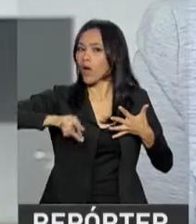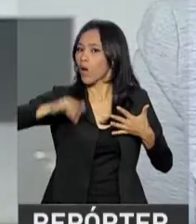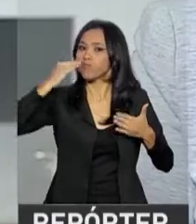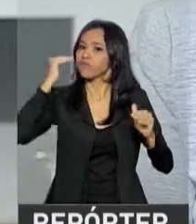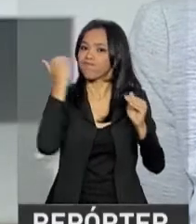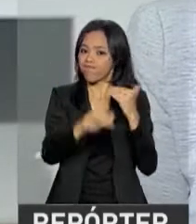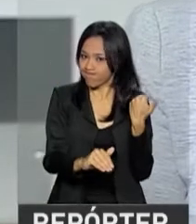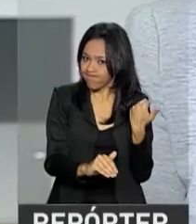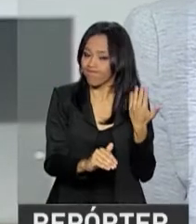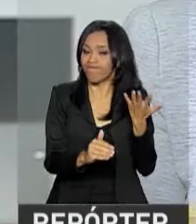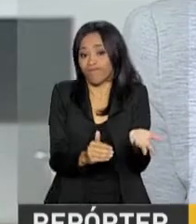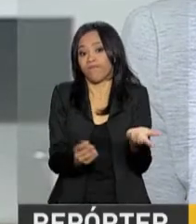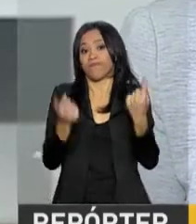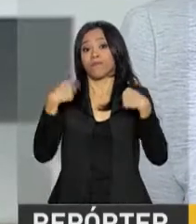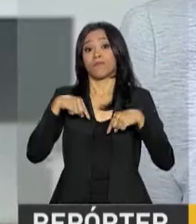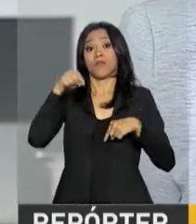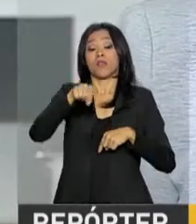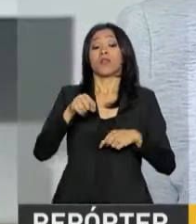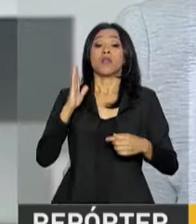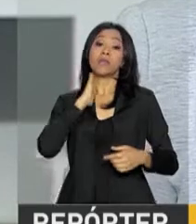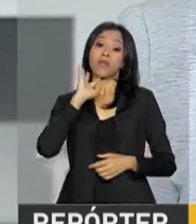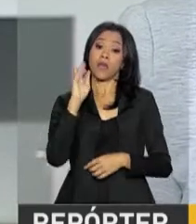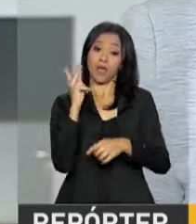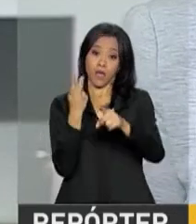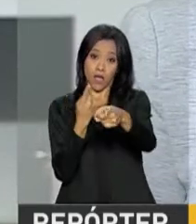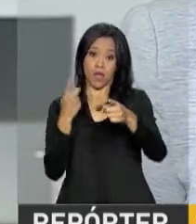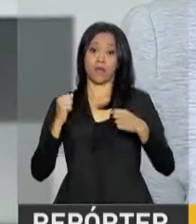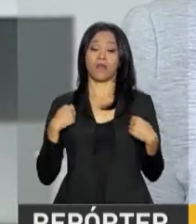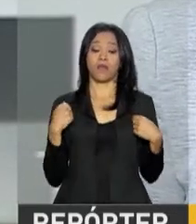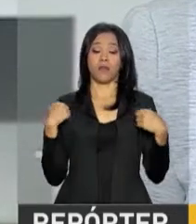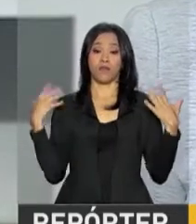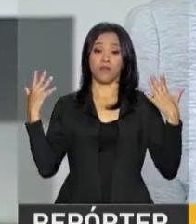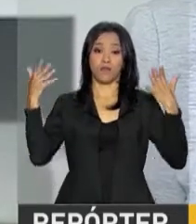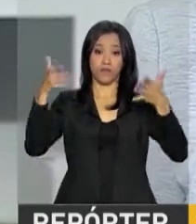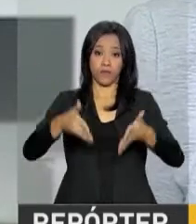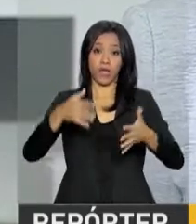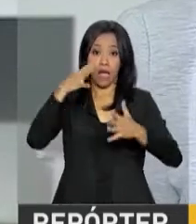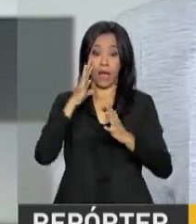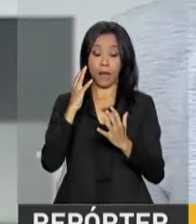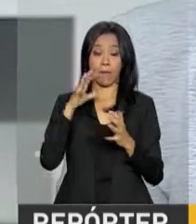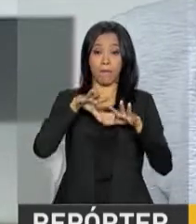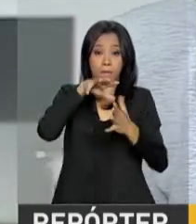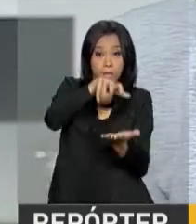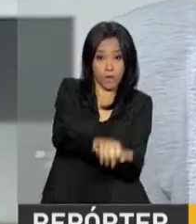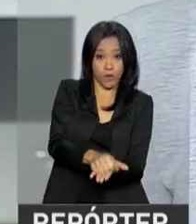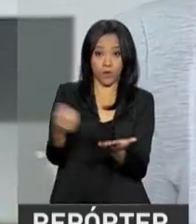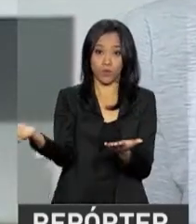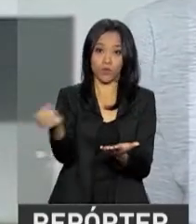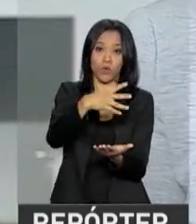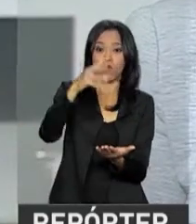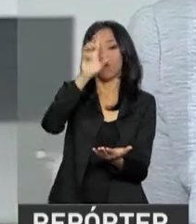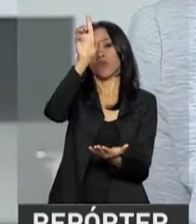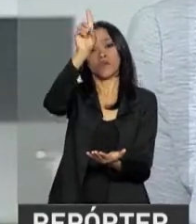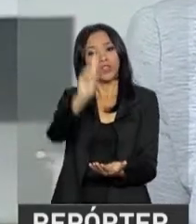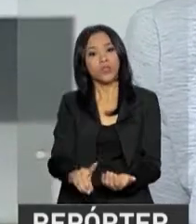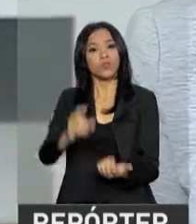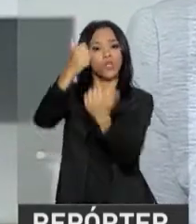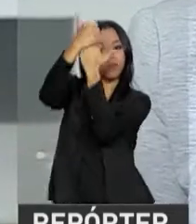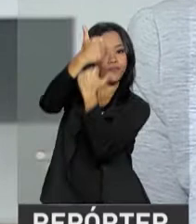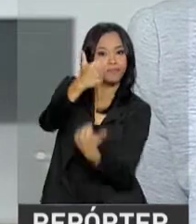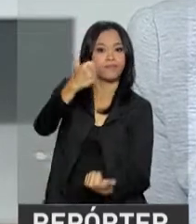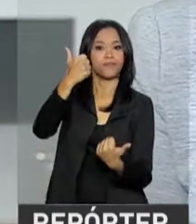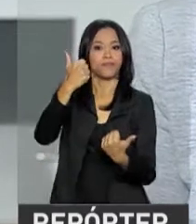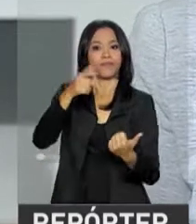Belo Horizonte, durante a posse dos novos dirigentes da Federação das Indústrias do Estado de Minas Gerais, o presidente Michel